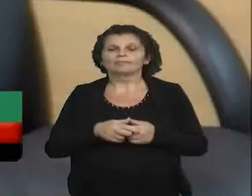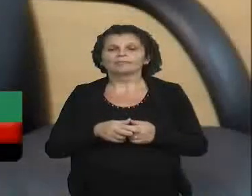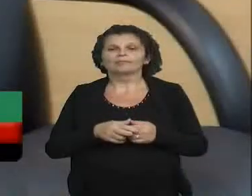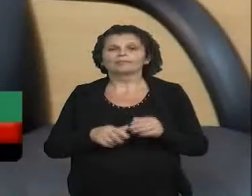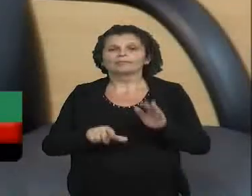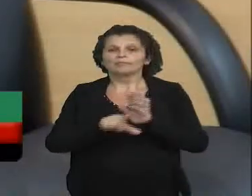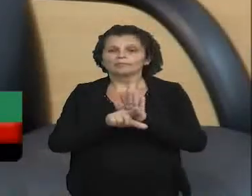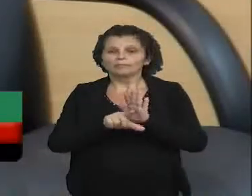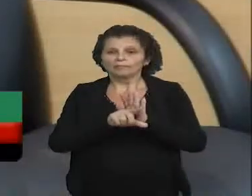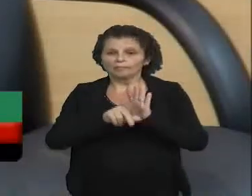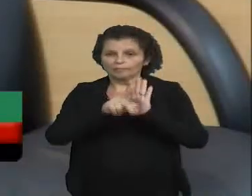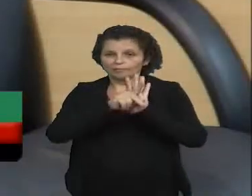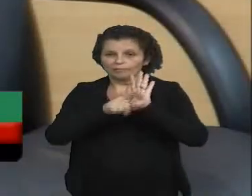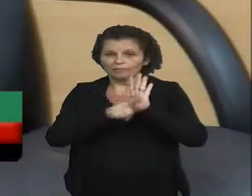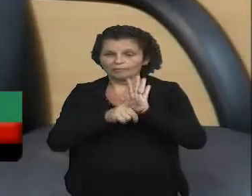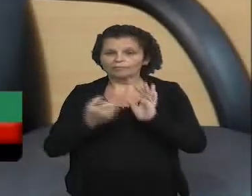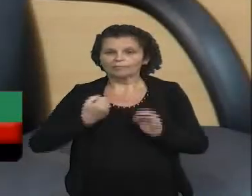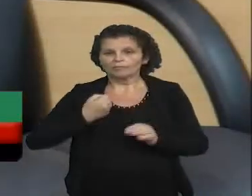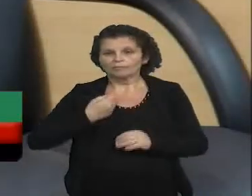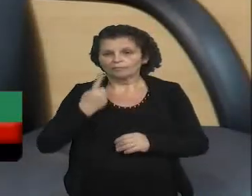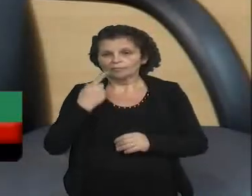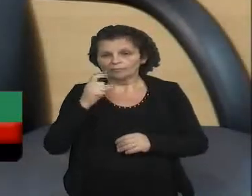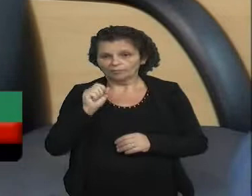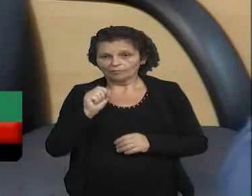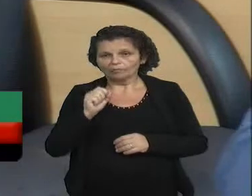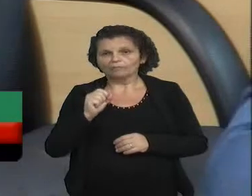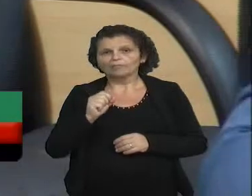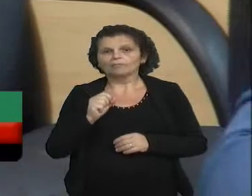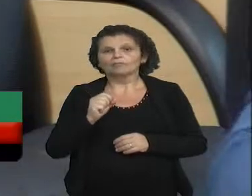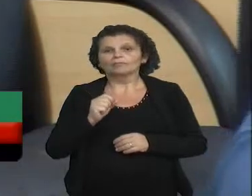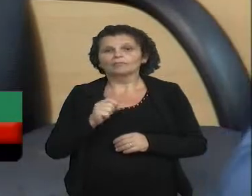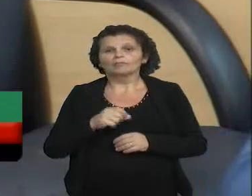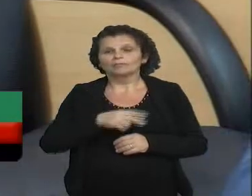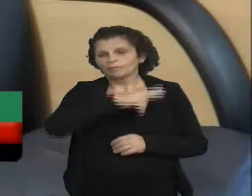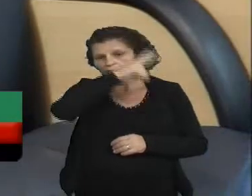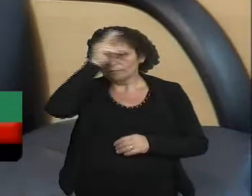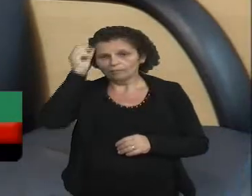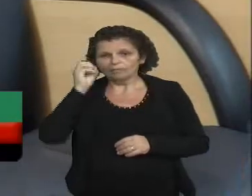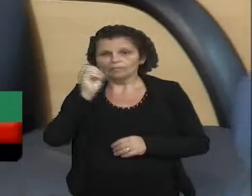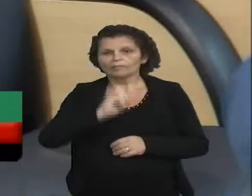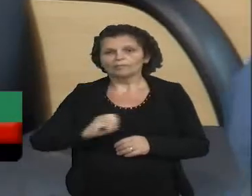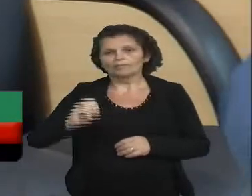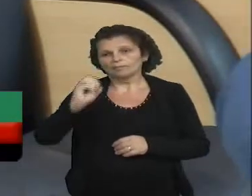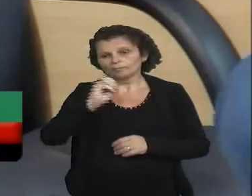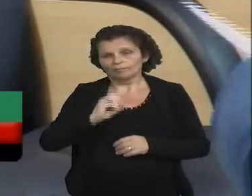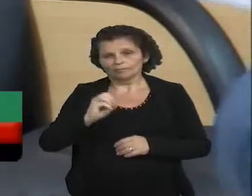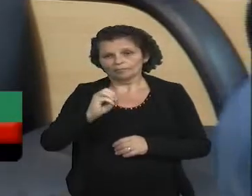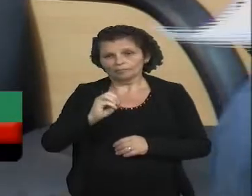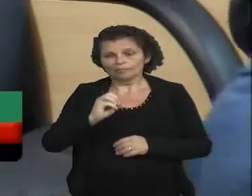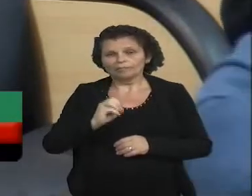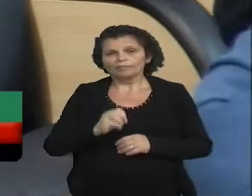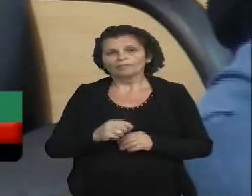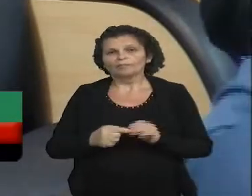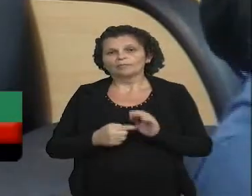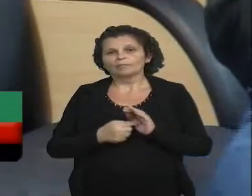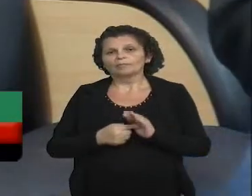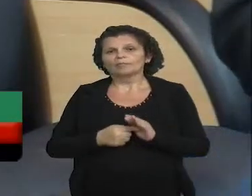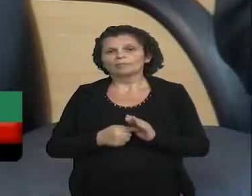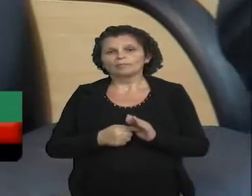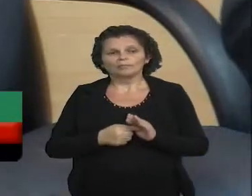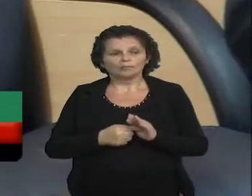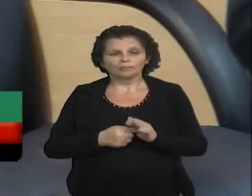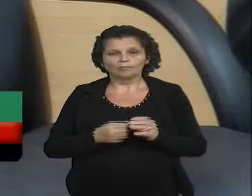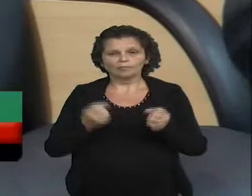de lei complementar número 10 de 2022, Prefeitura do município de Osasco, dispõe sobre